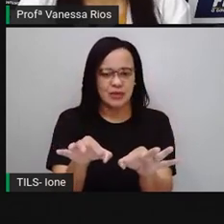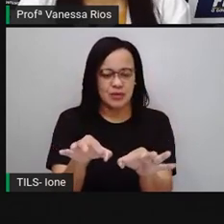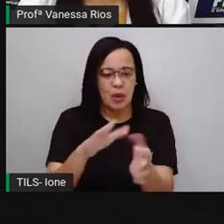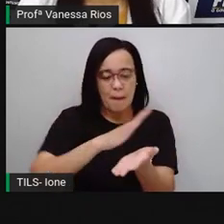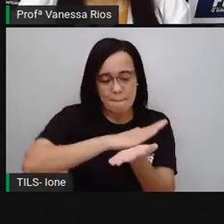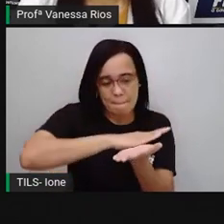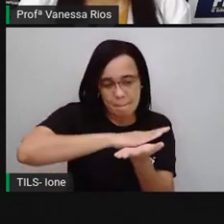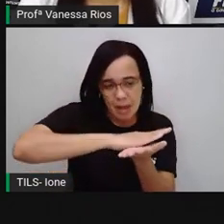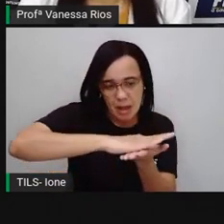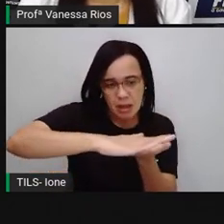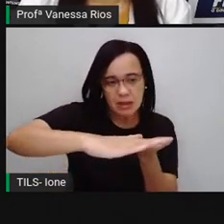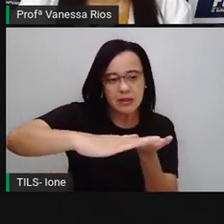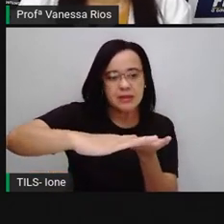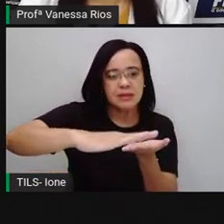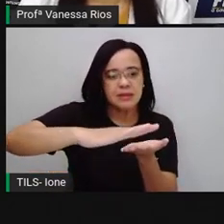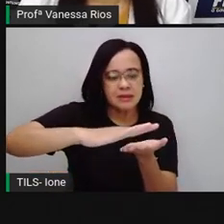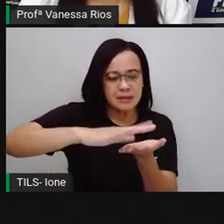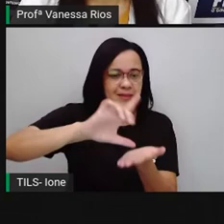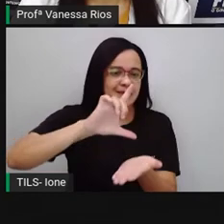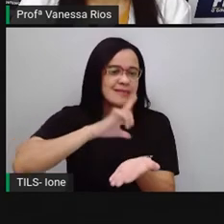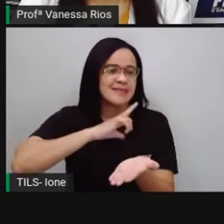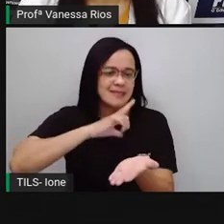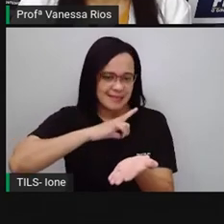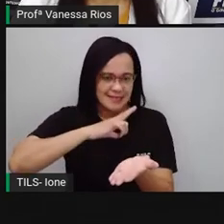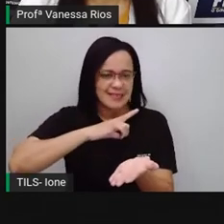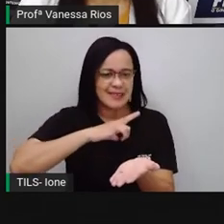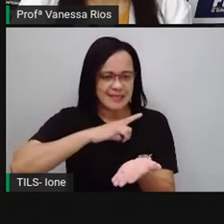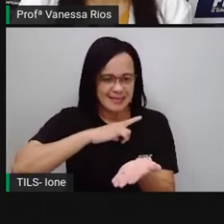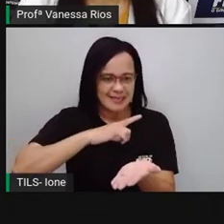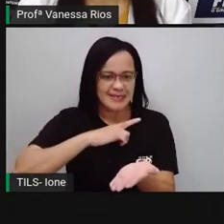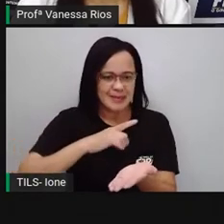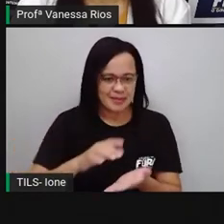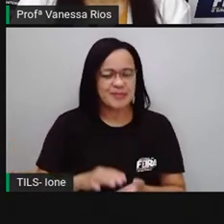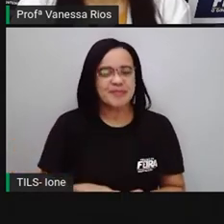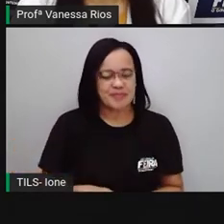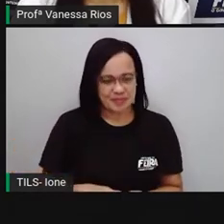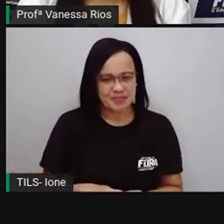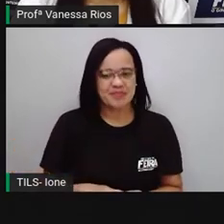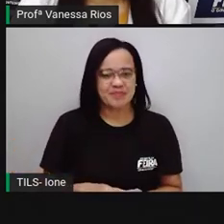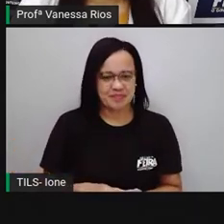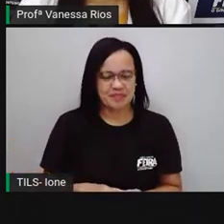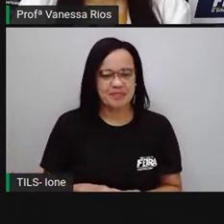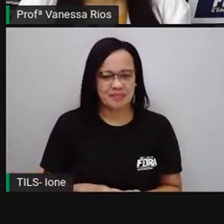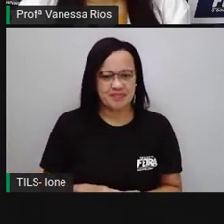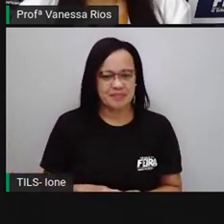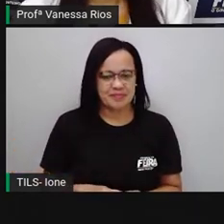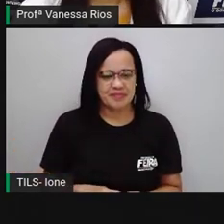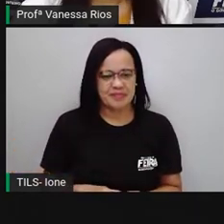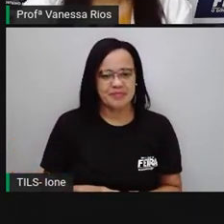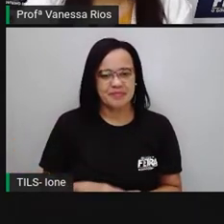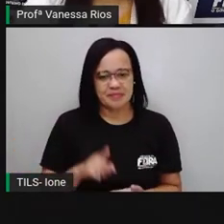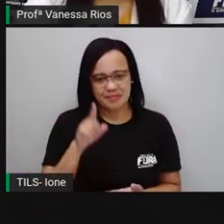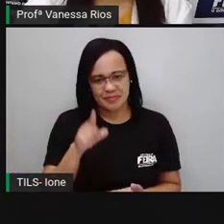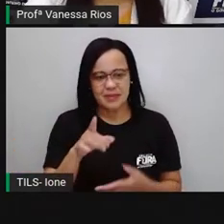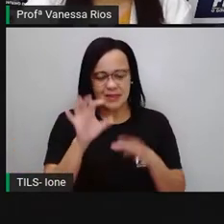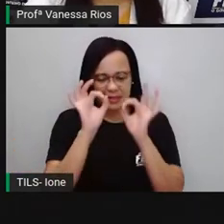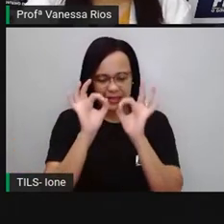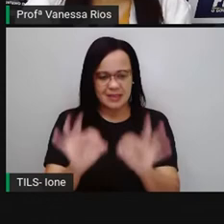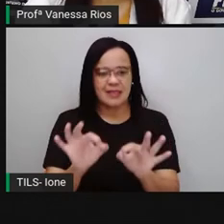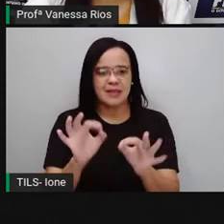de arestas, de faces e de vértices dos poliedros convexos, assim como o cubo.